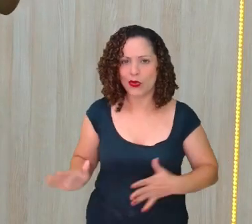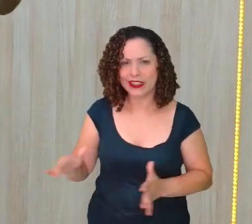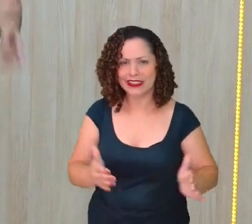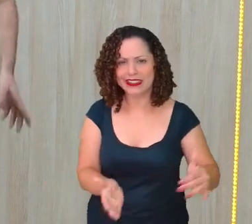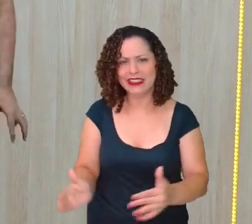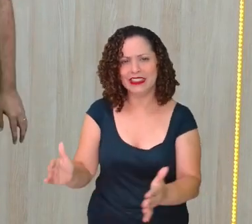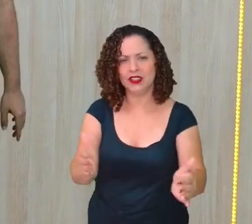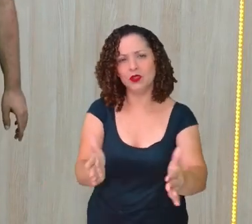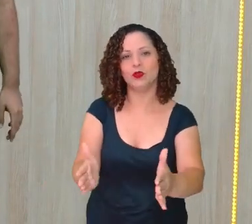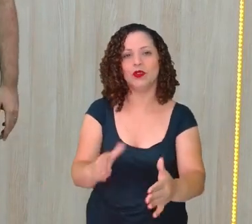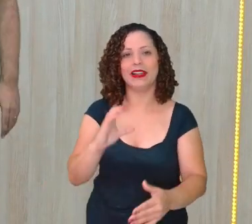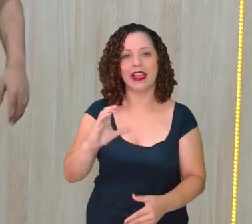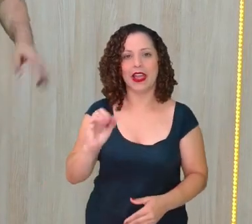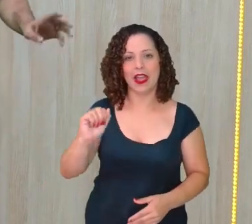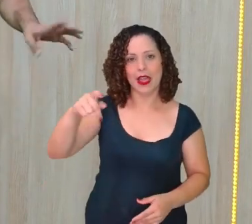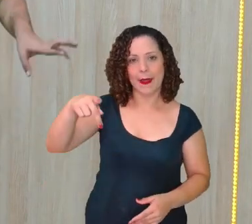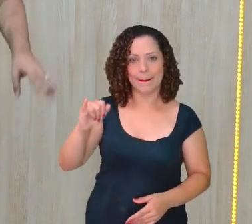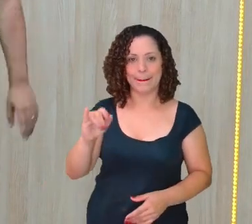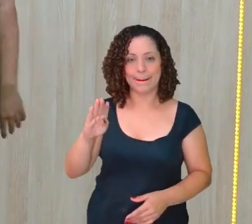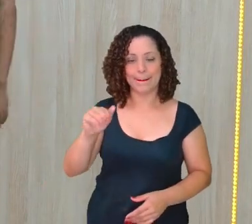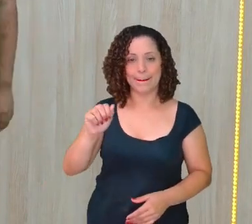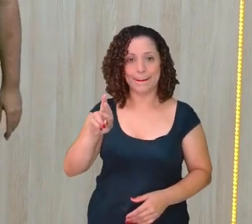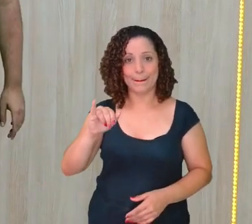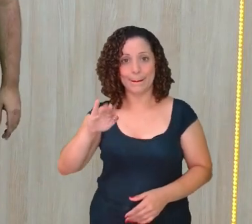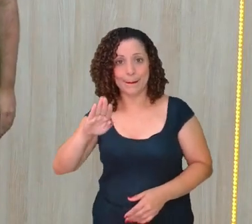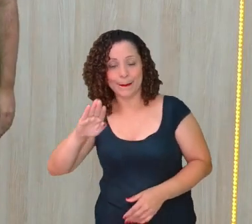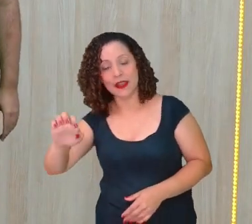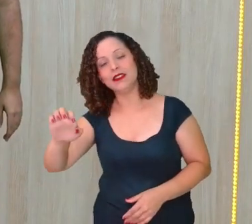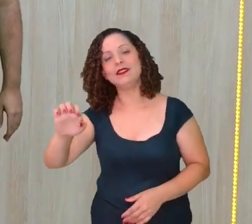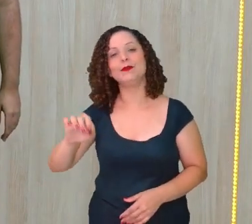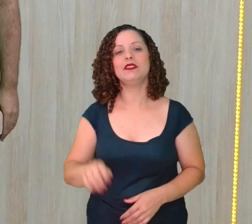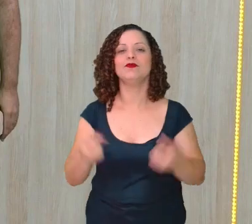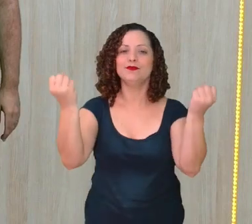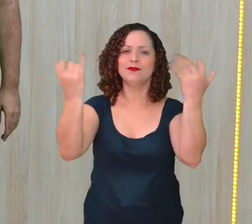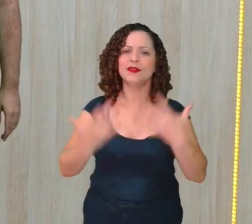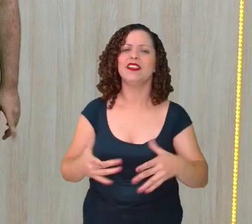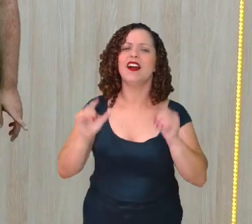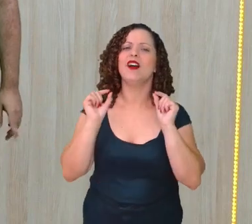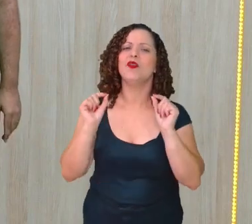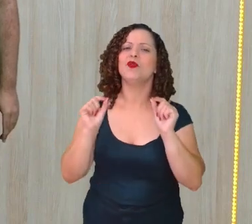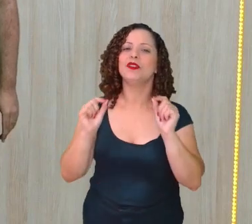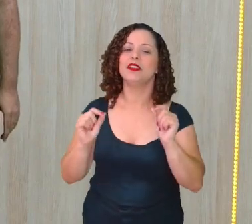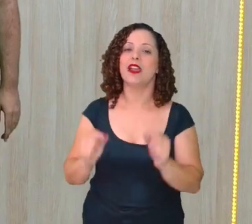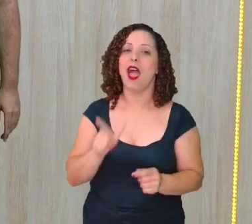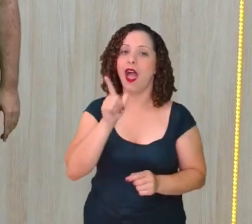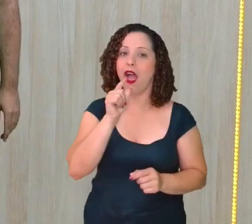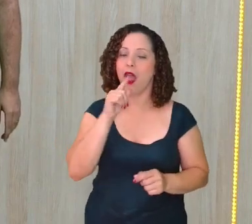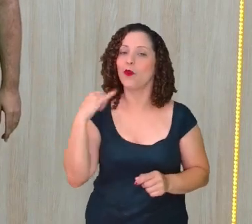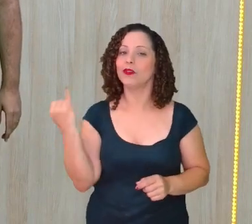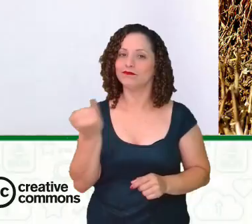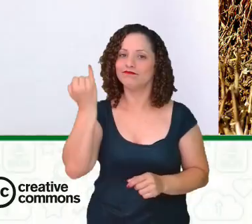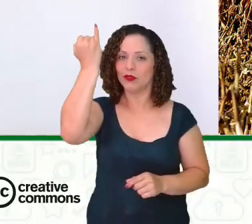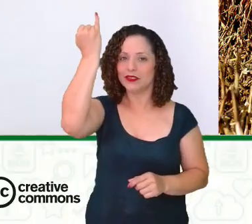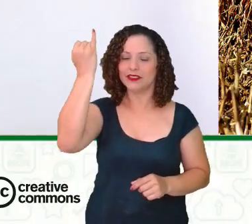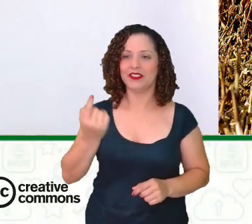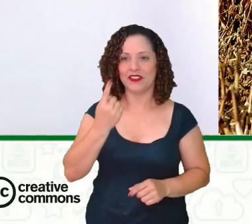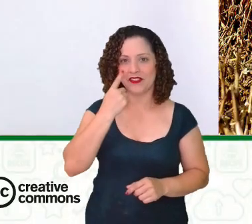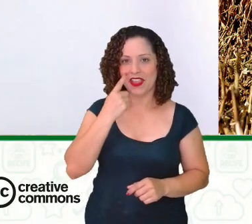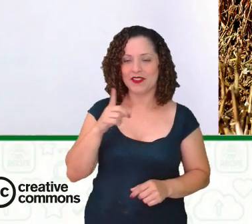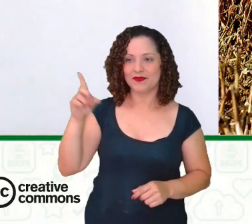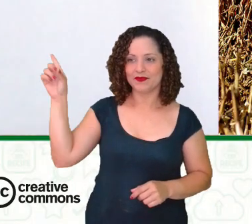homem proporciona. Tem um videozinho aqui que vai falar um pouco da questão da água, professor Jorge. Importante também, viu? Vamos ver? Aí. Vamos embora.